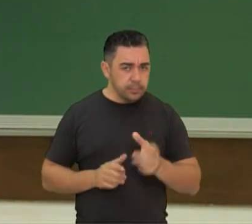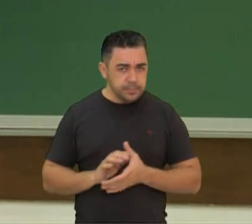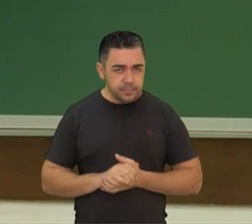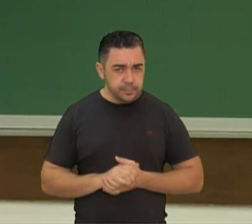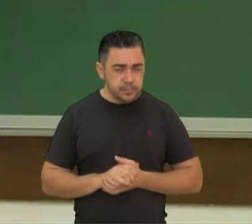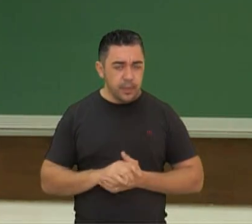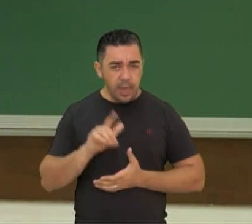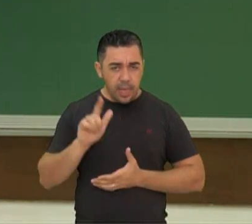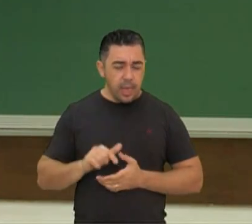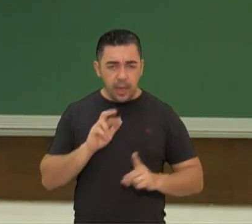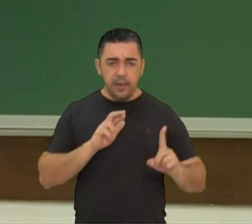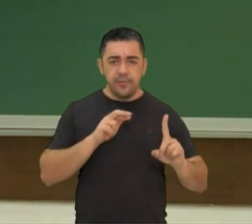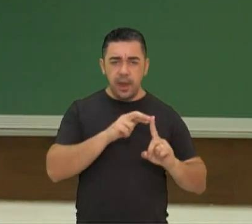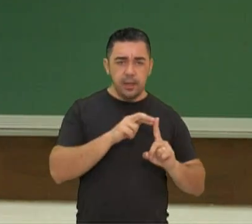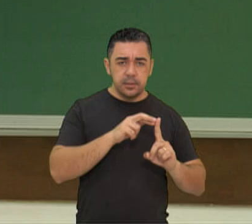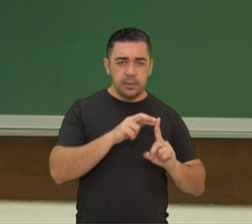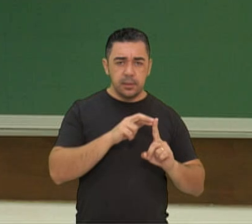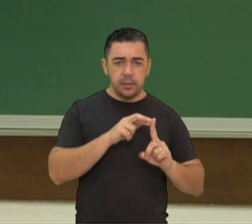se referindo...